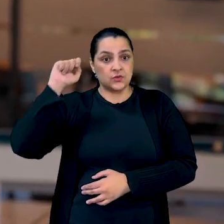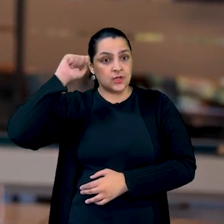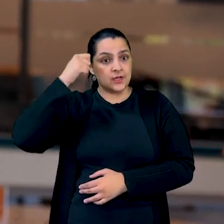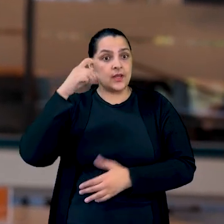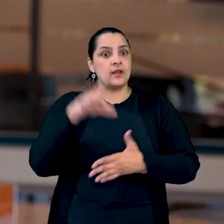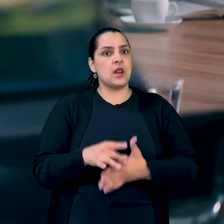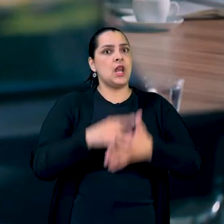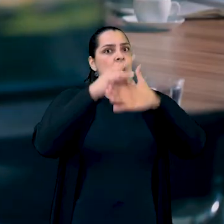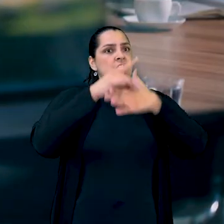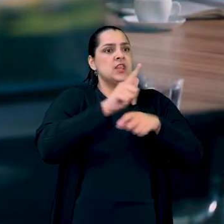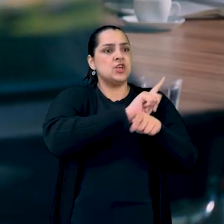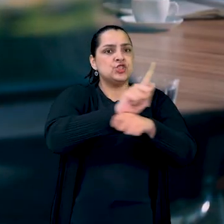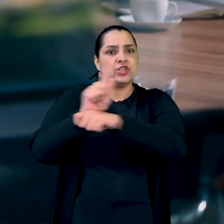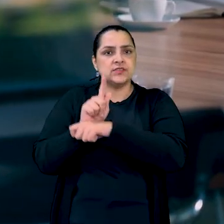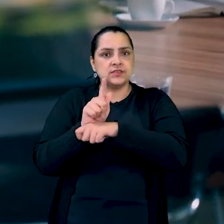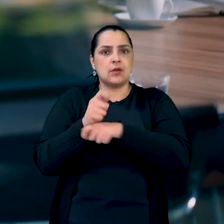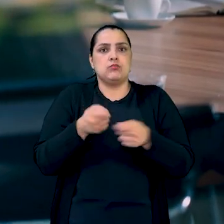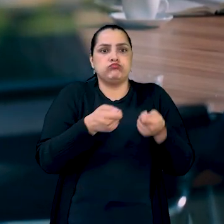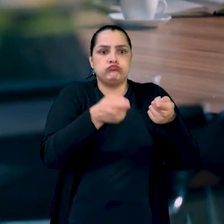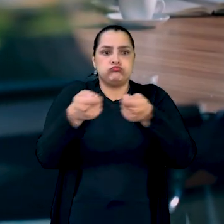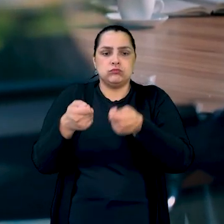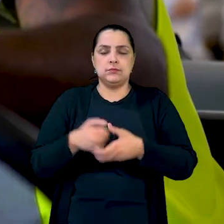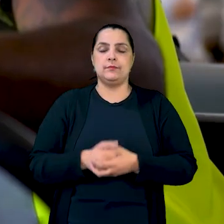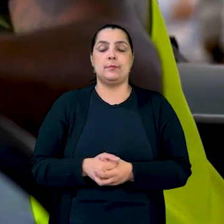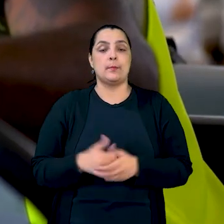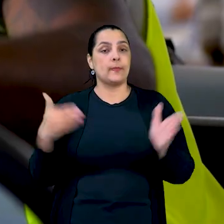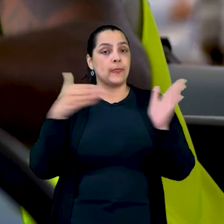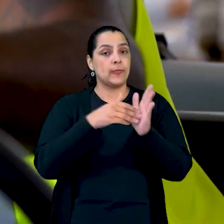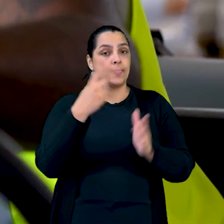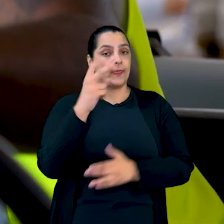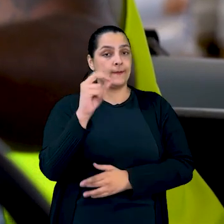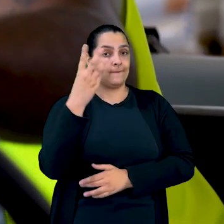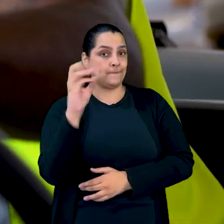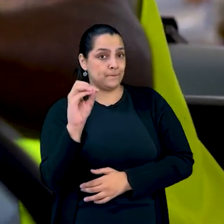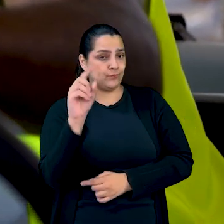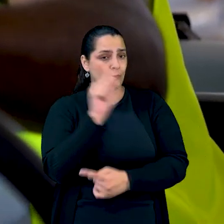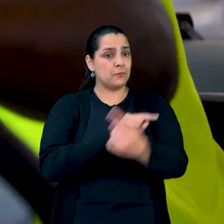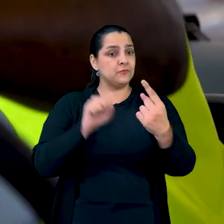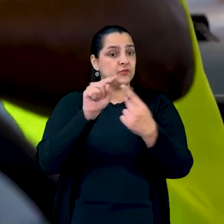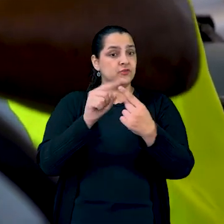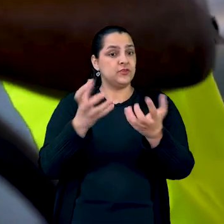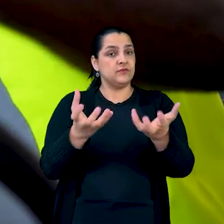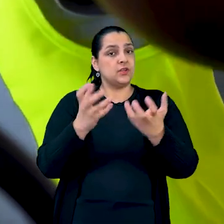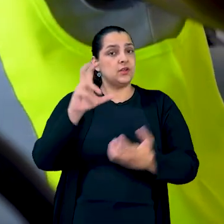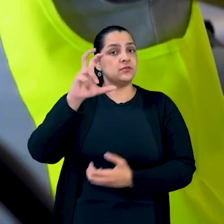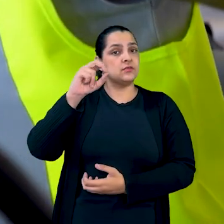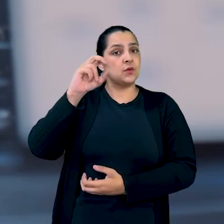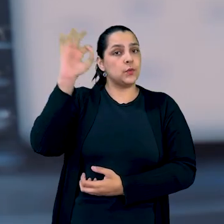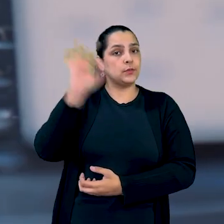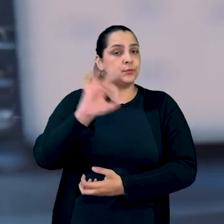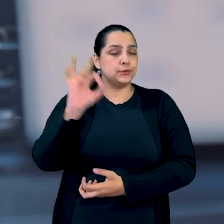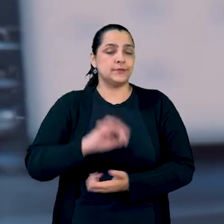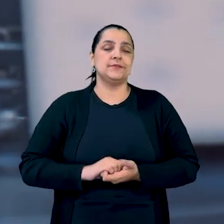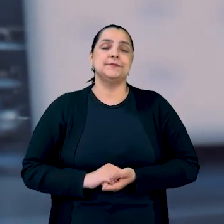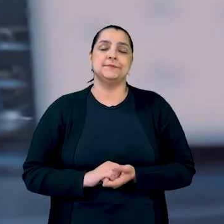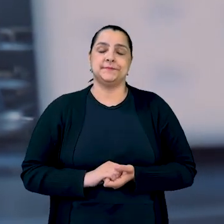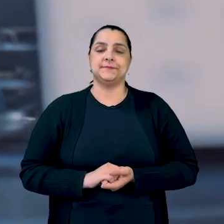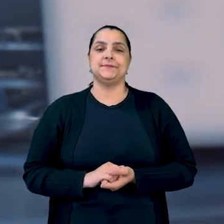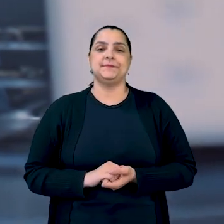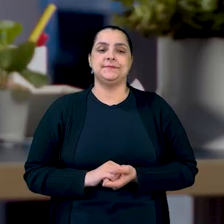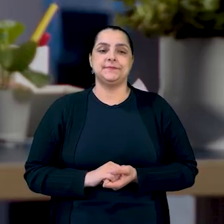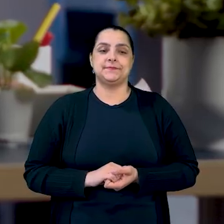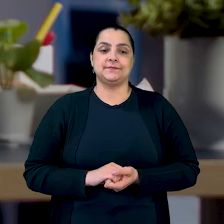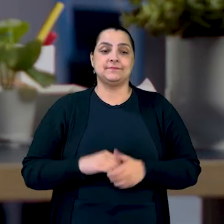pessoas negras em cargos de gestão e liderança. Até 2030, o objetivo é chegar a